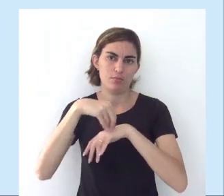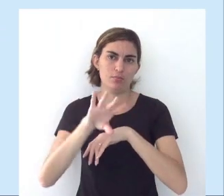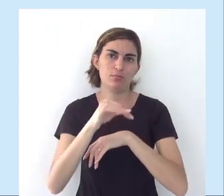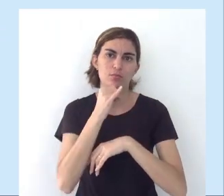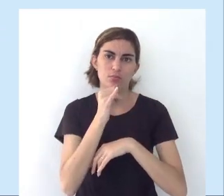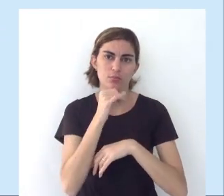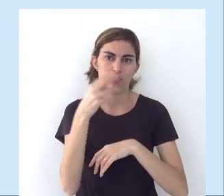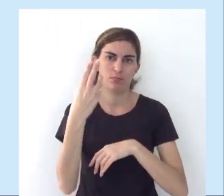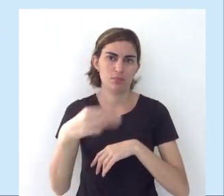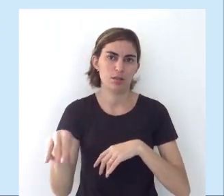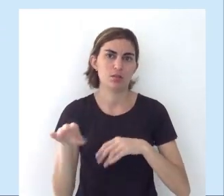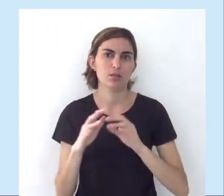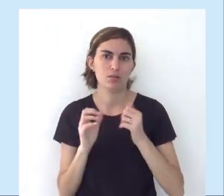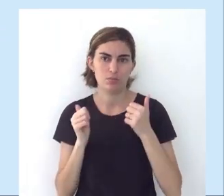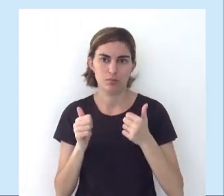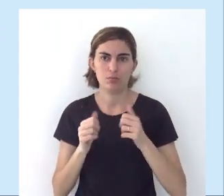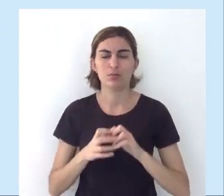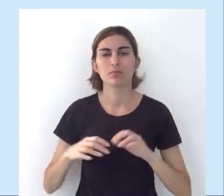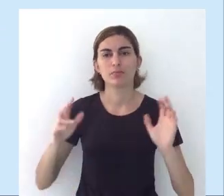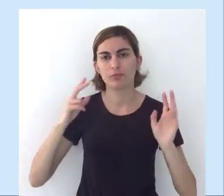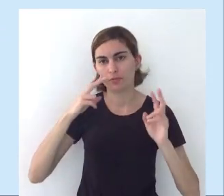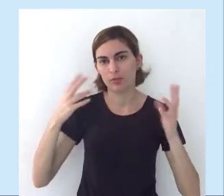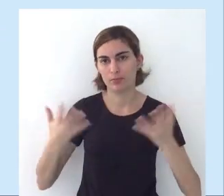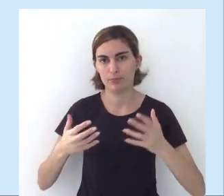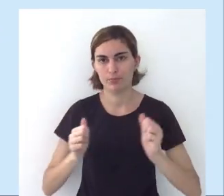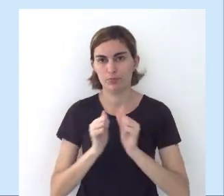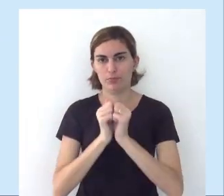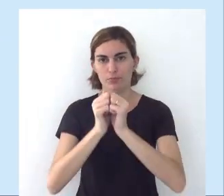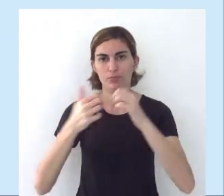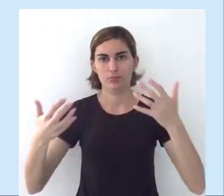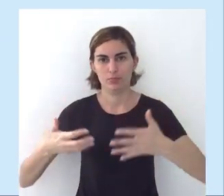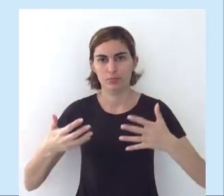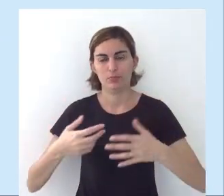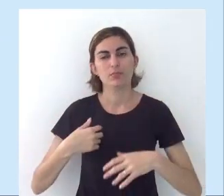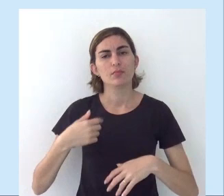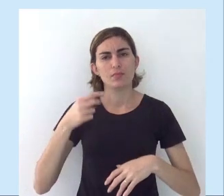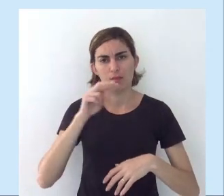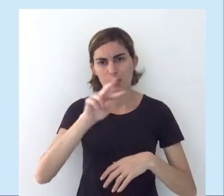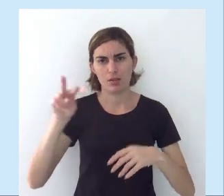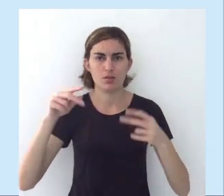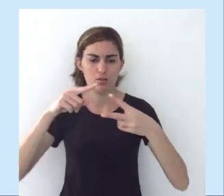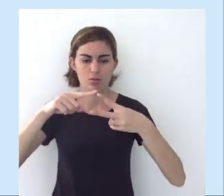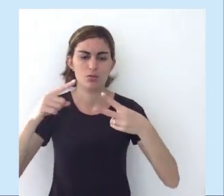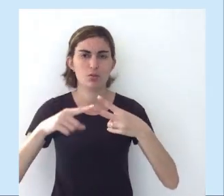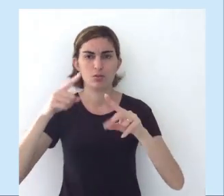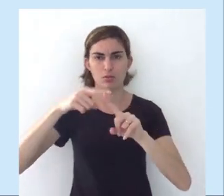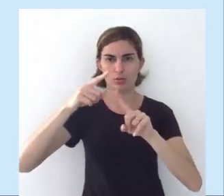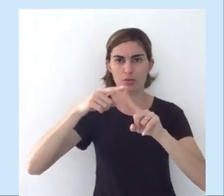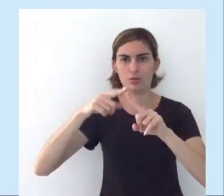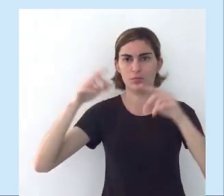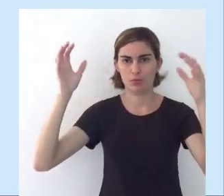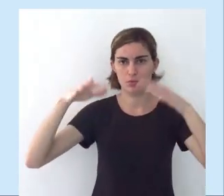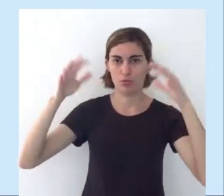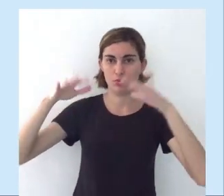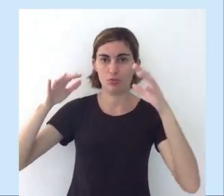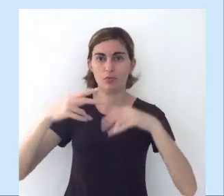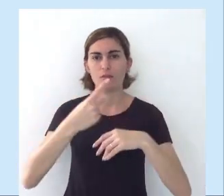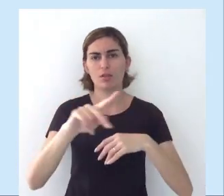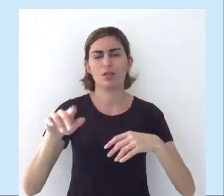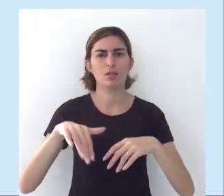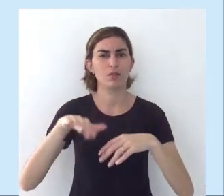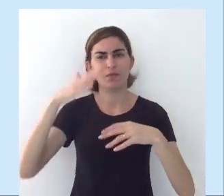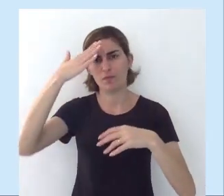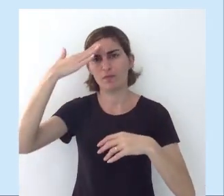gente citou o exemplo aí do Maranhão. Ok, gente? Acompanha comigo agora. Gente, então, essas duas tipos de chuva, eles são